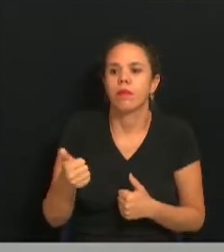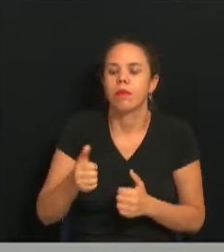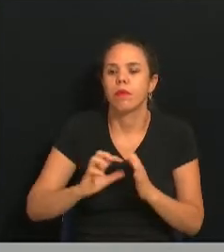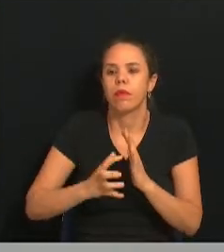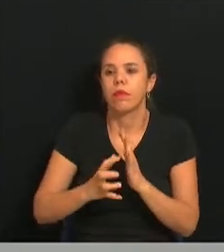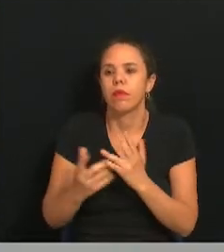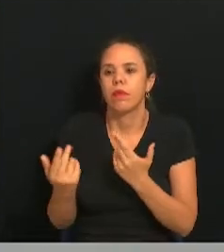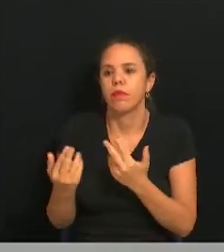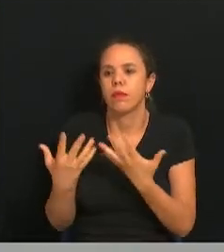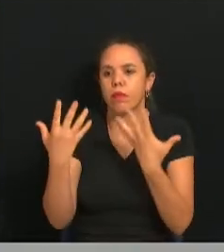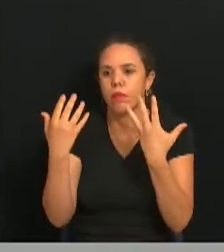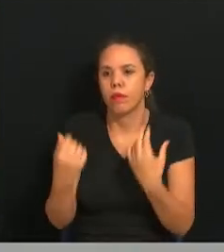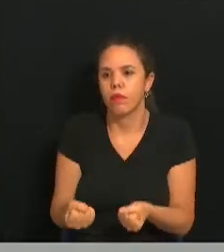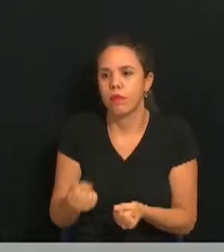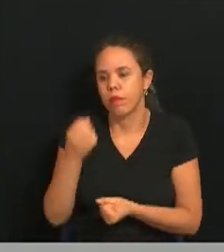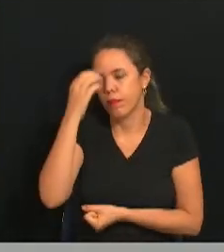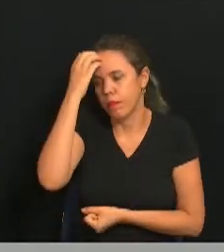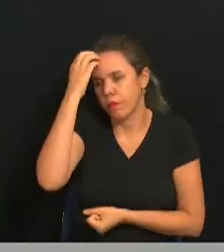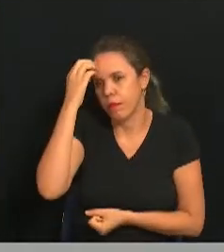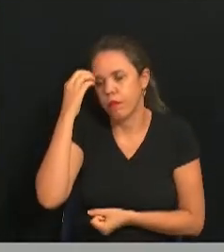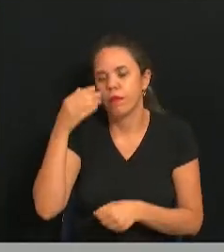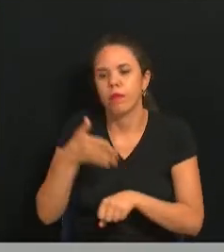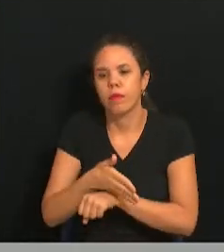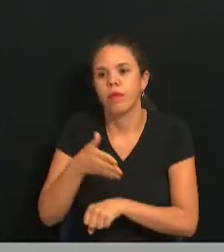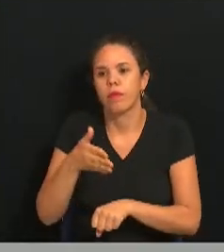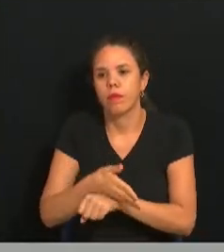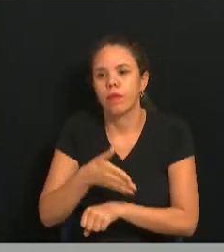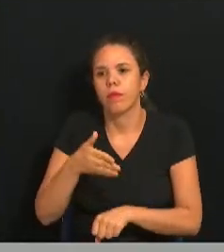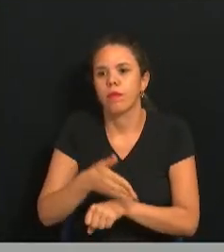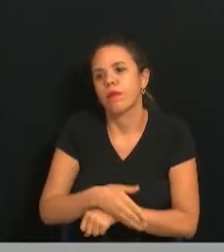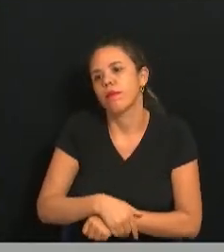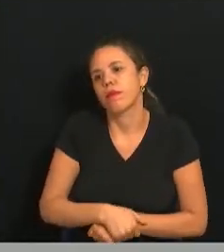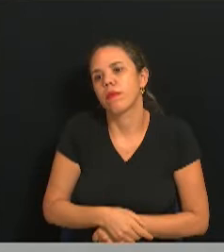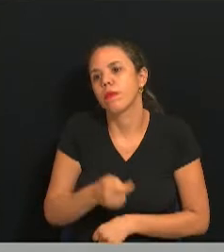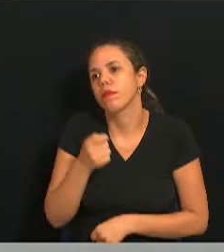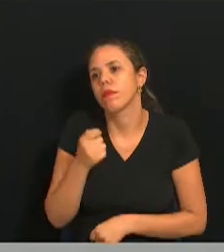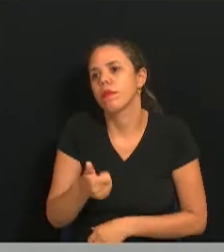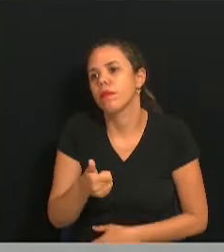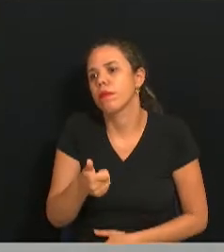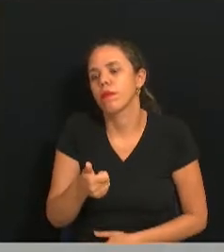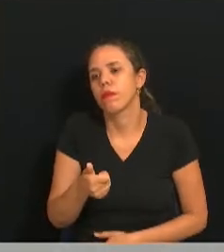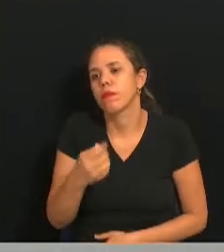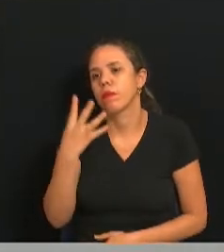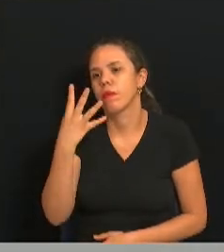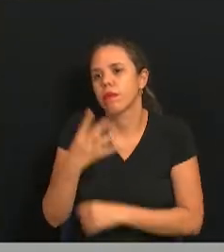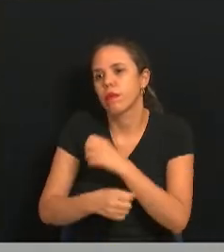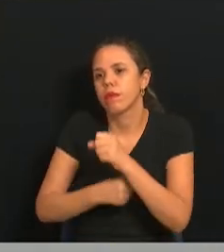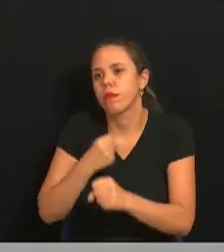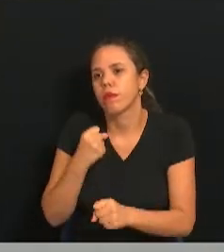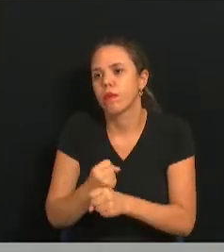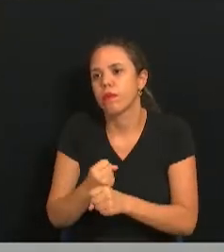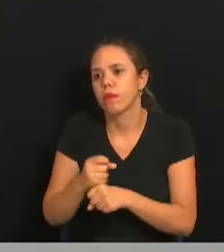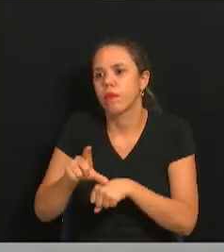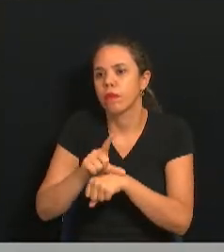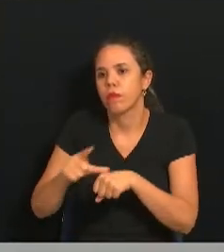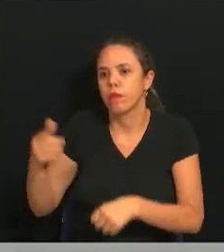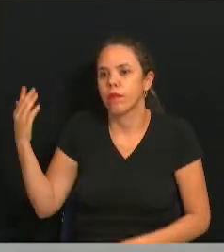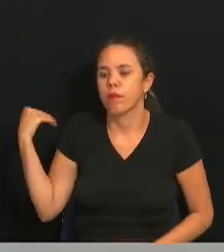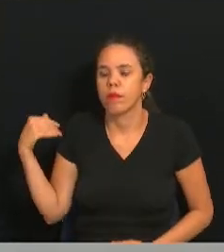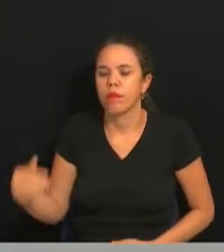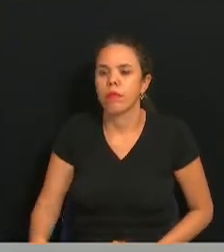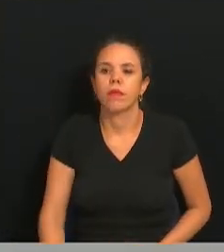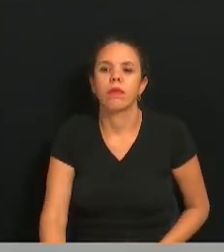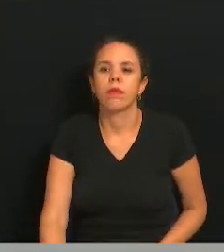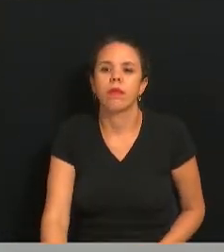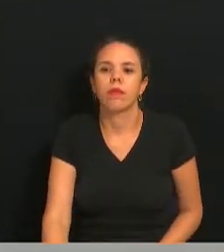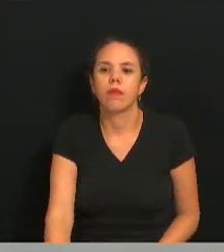acabei assumindo, e participei quase dos 4 anos da legislatura passada. E essa